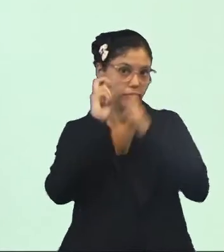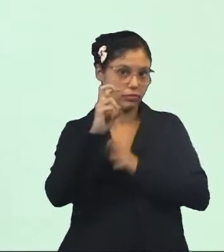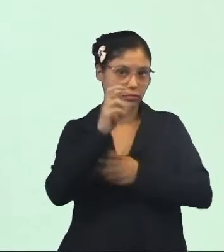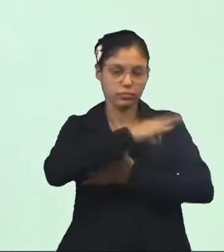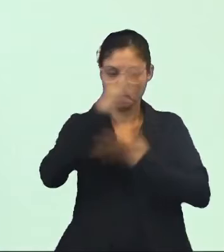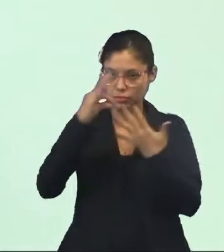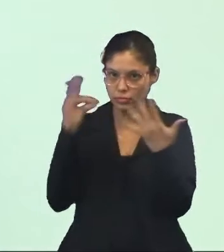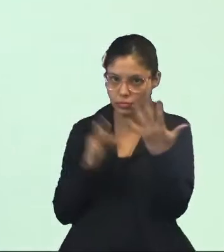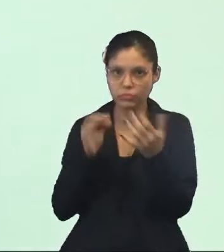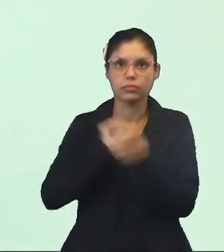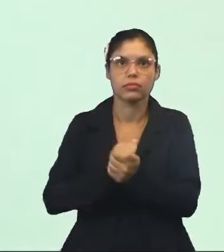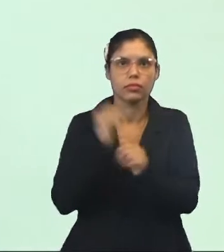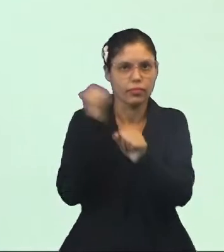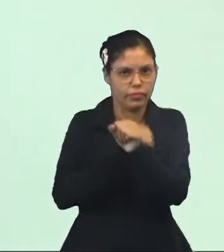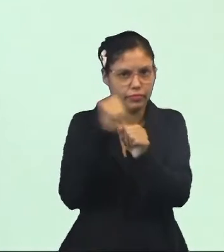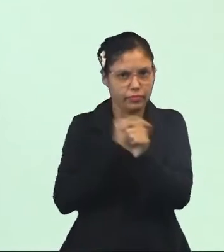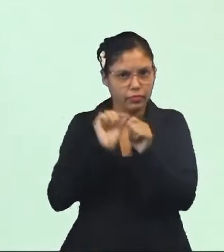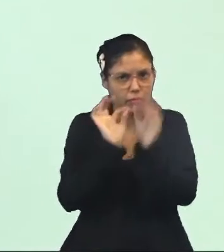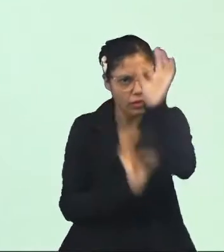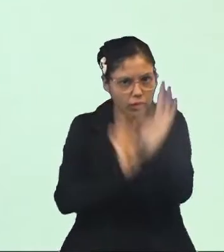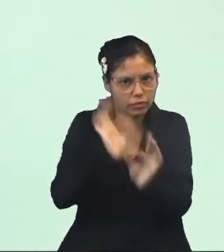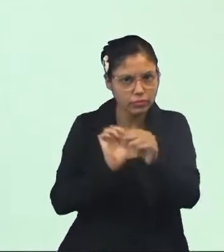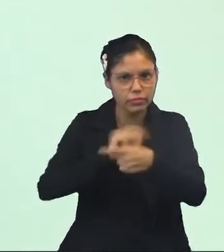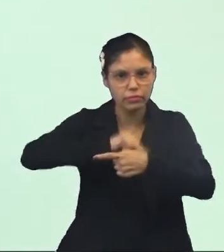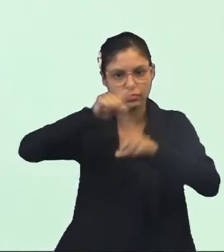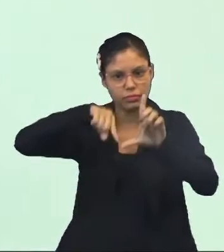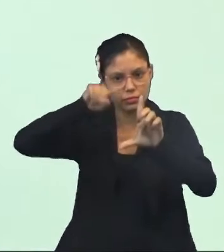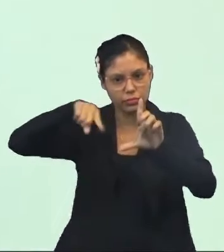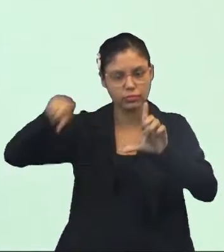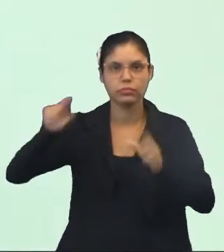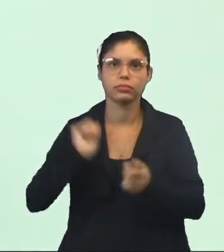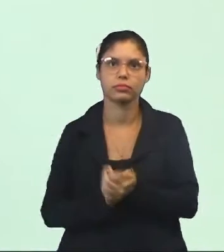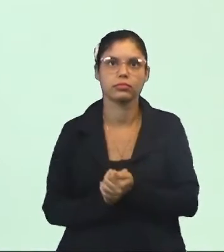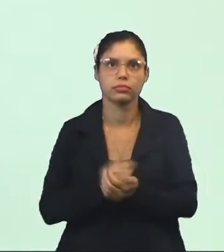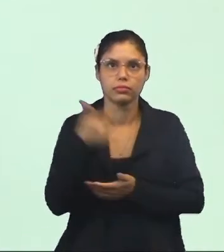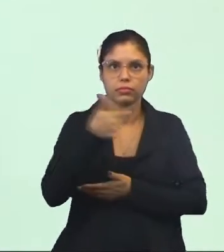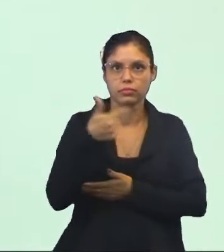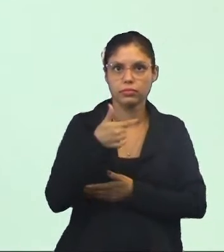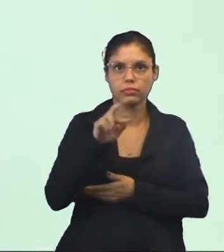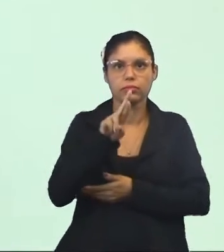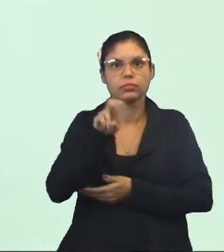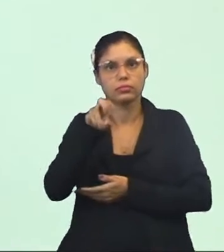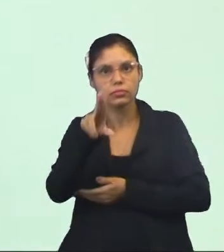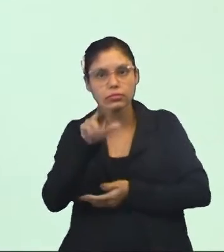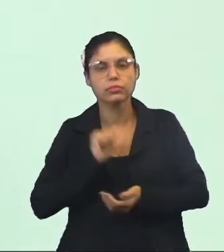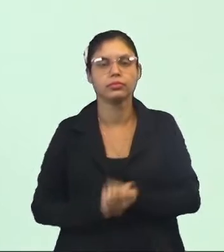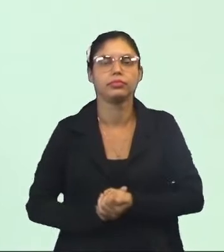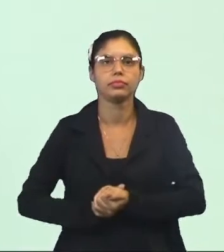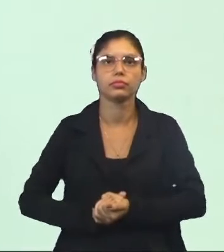para construir o gráfico de uma função do segundo grau.